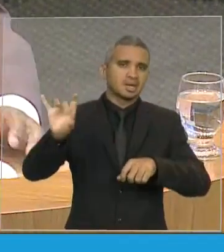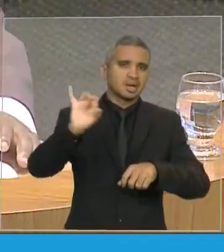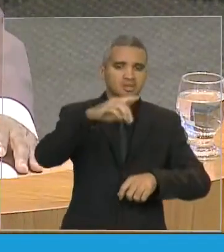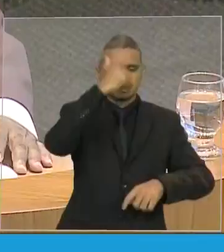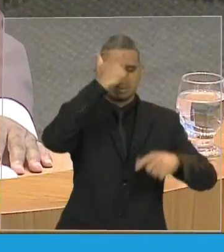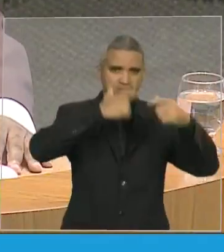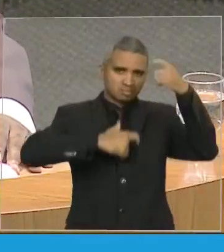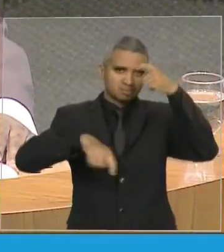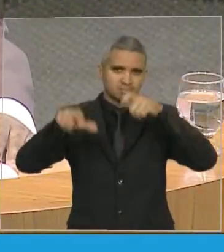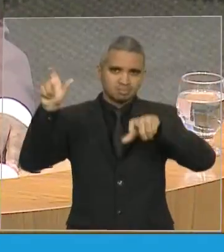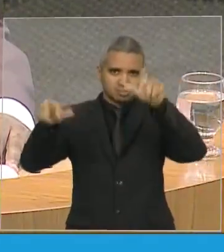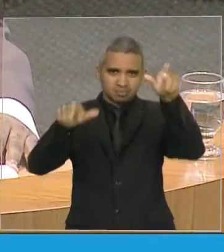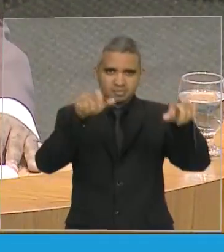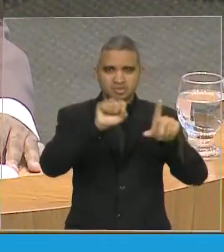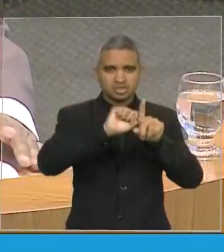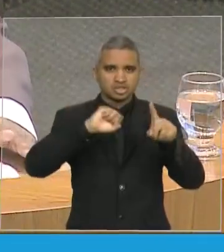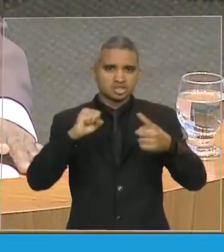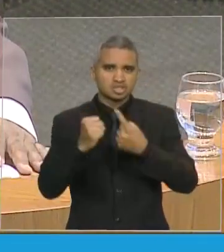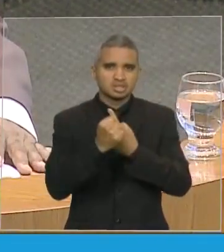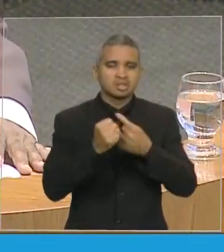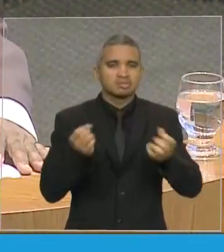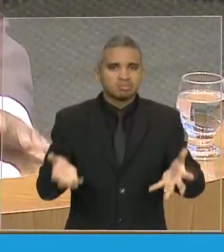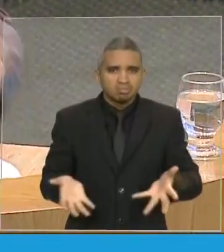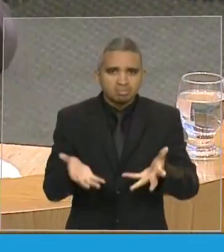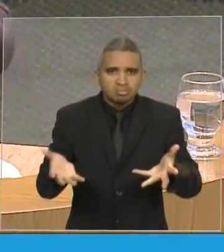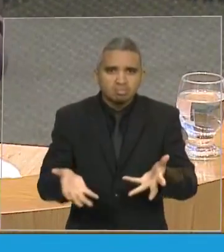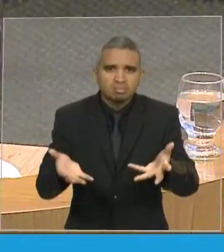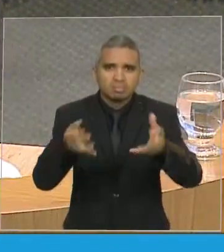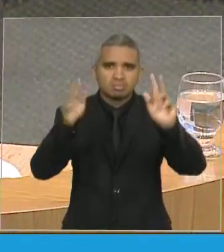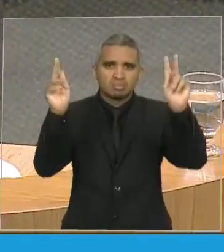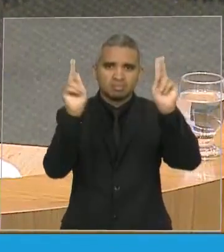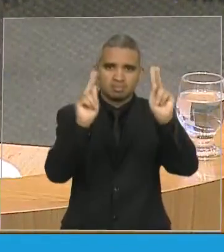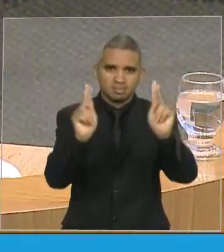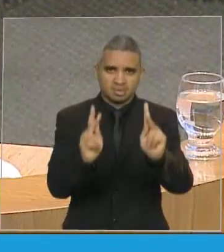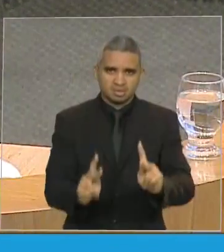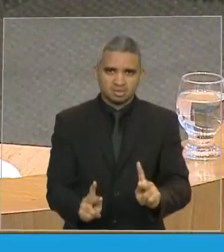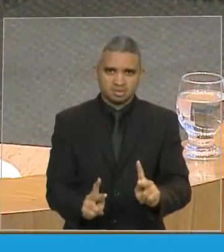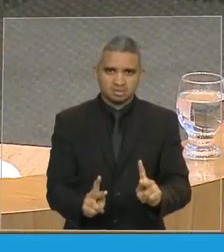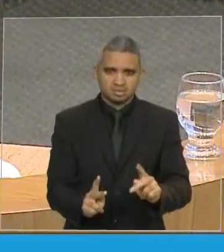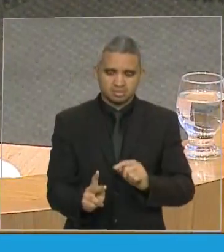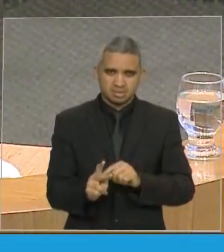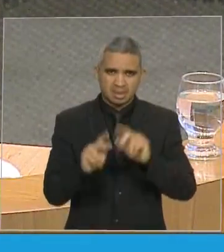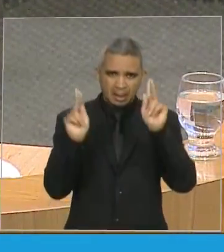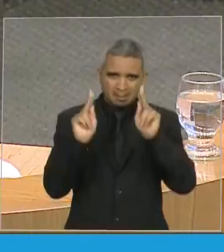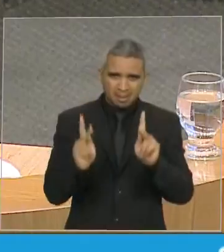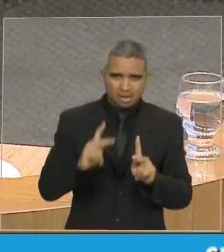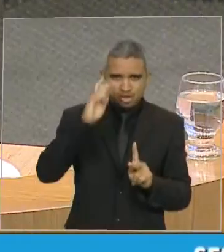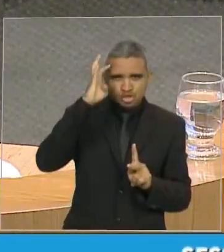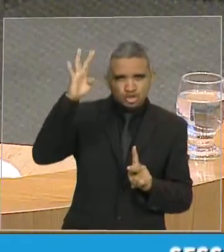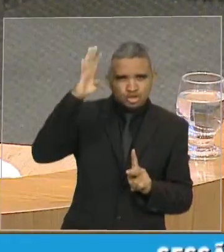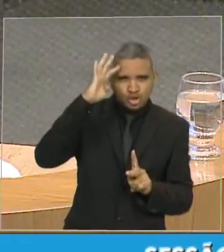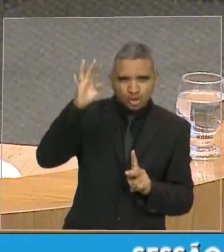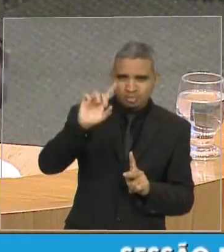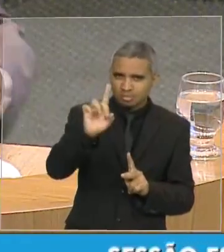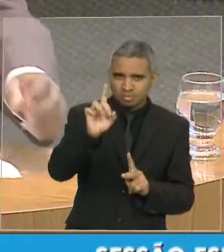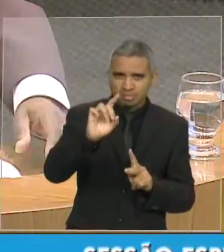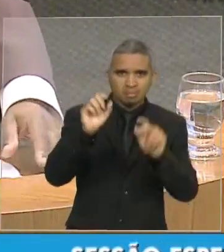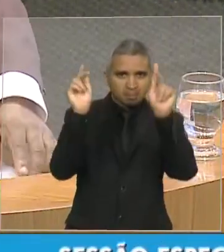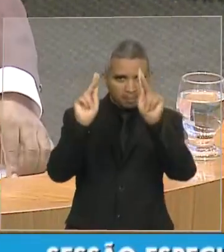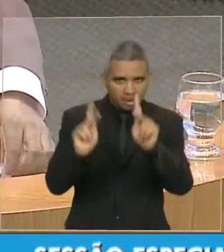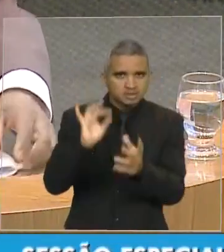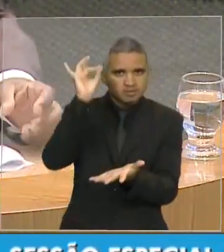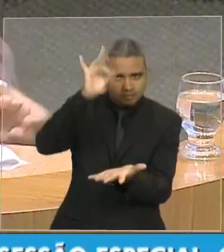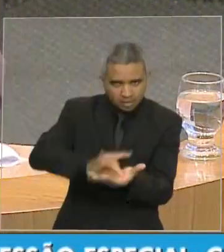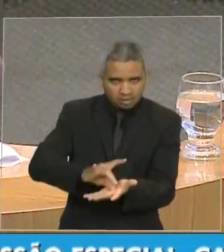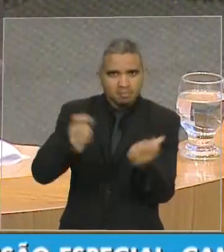nessa sociedade tão violenta e conturbada. A paz não é um sonho, é uma realidade possível.